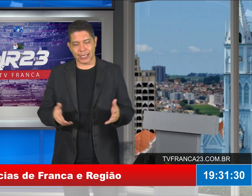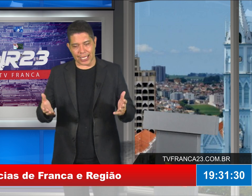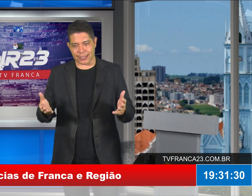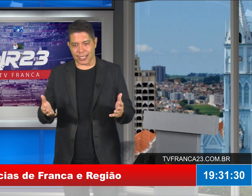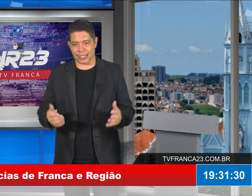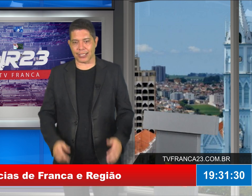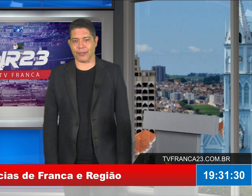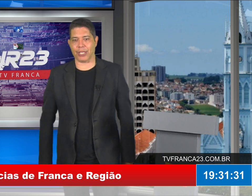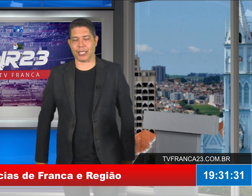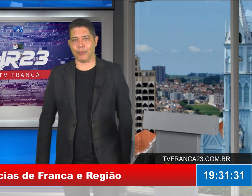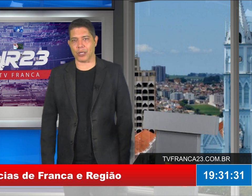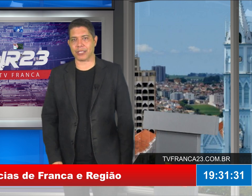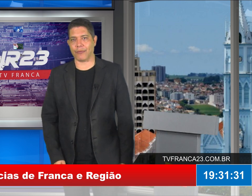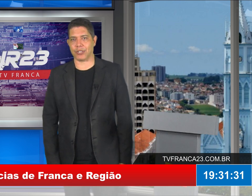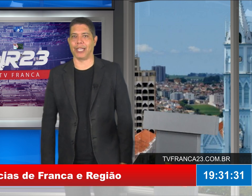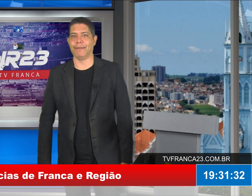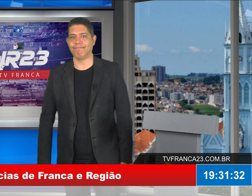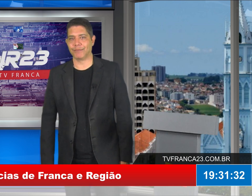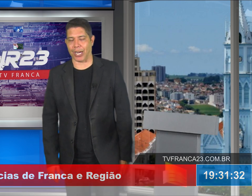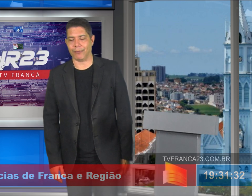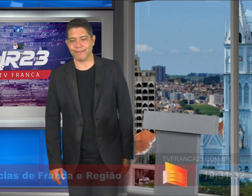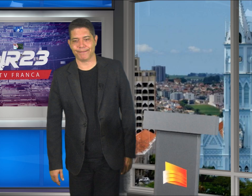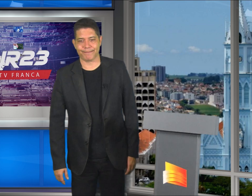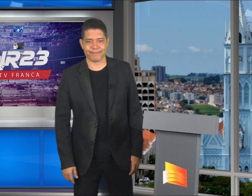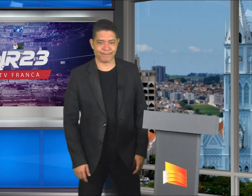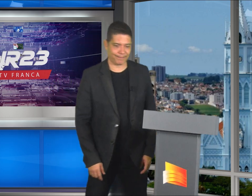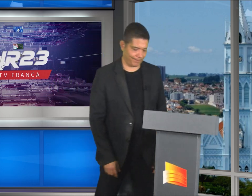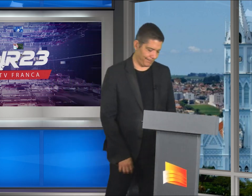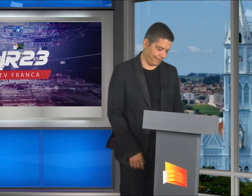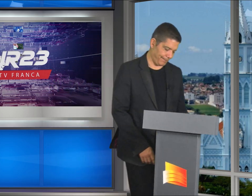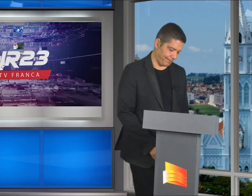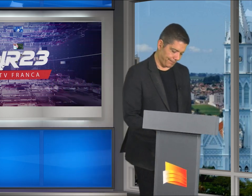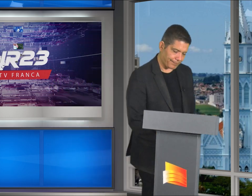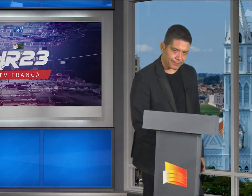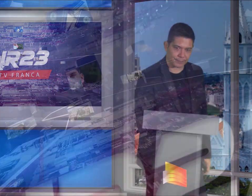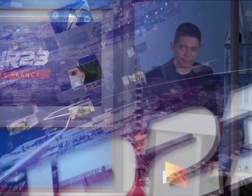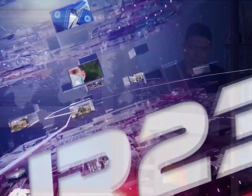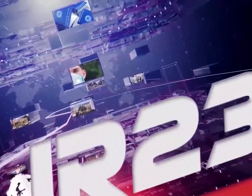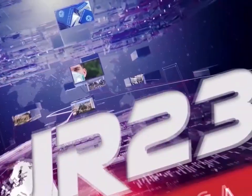19h, na tela da TV que mostra você. Tchau!